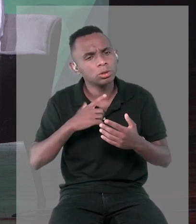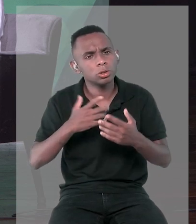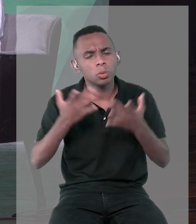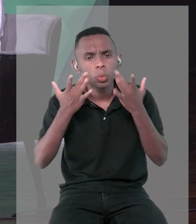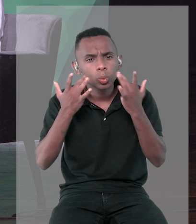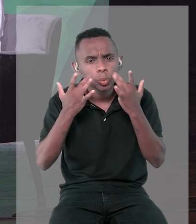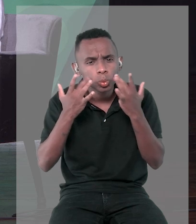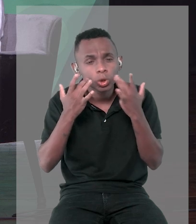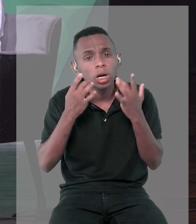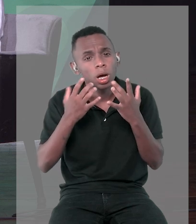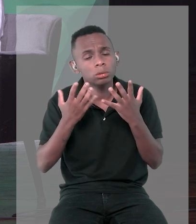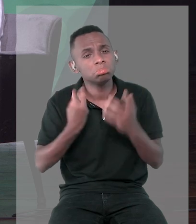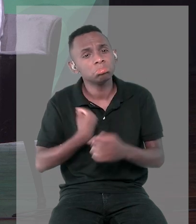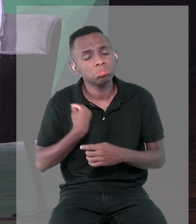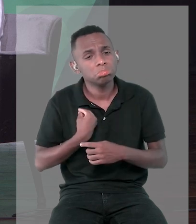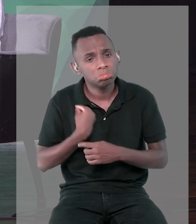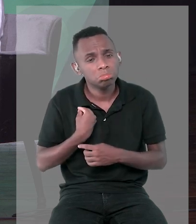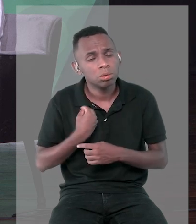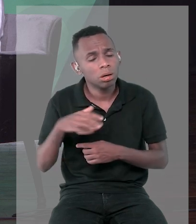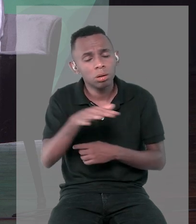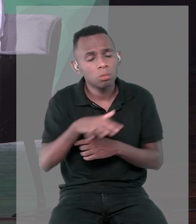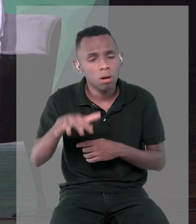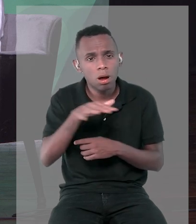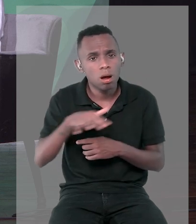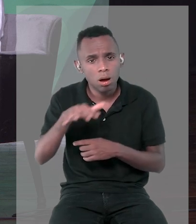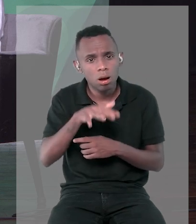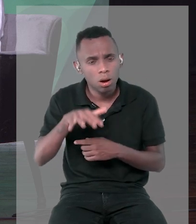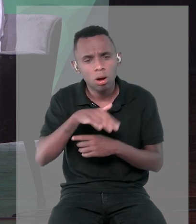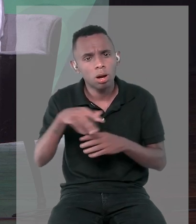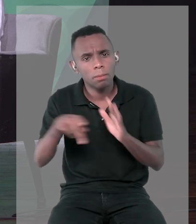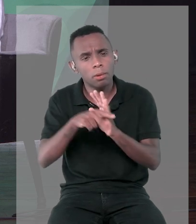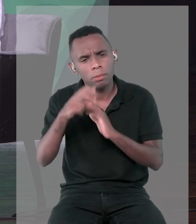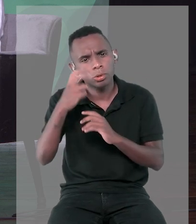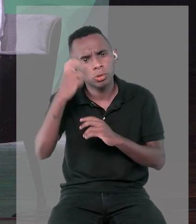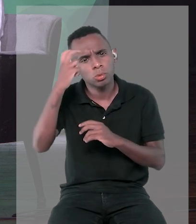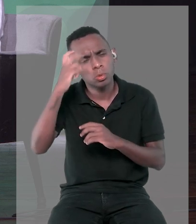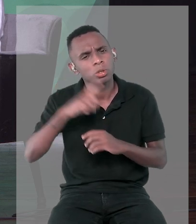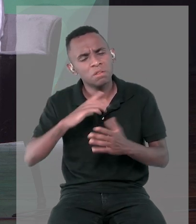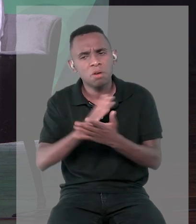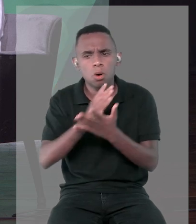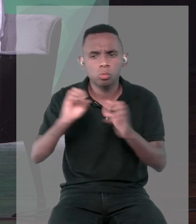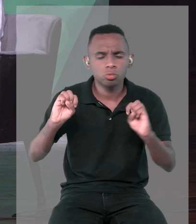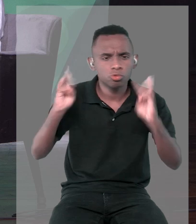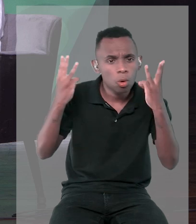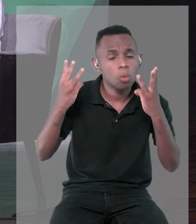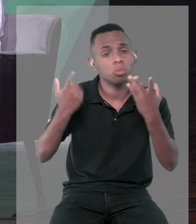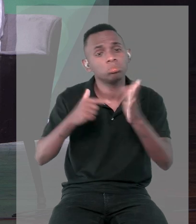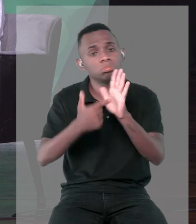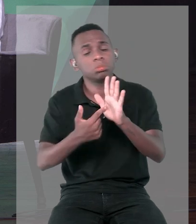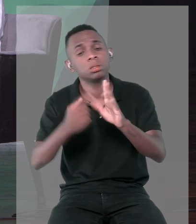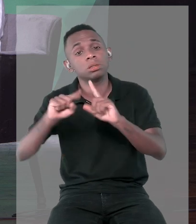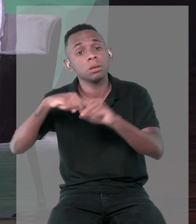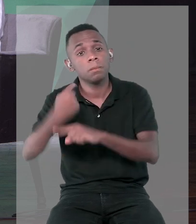um teatro, chegou a funcionar um espaço de cultura ali, não é? Teve alguns shows, etc.